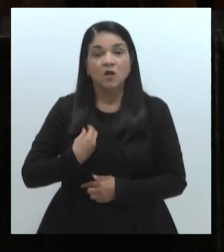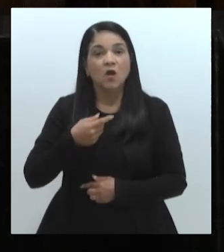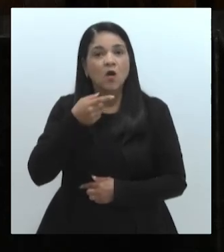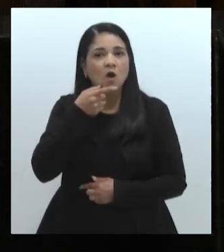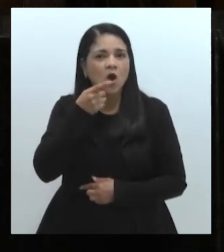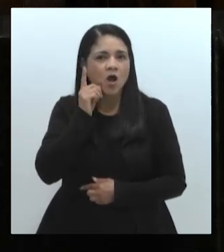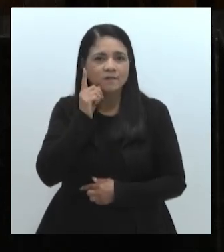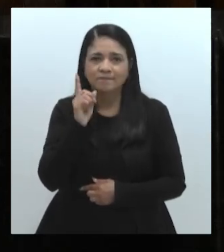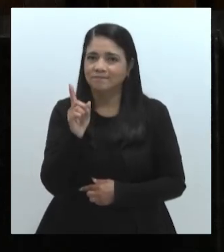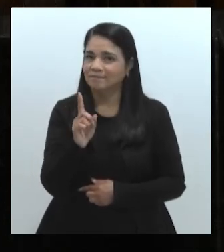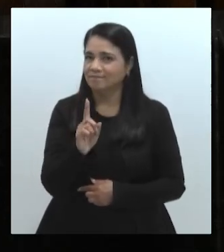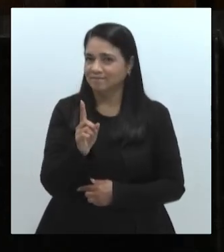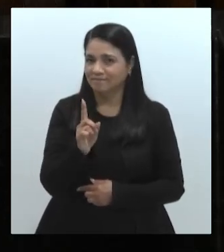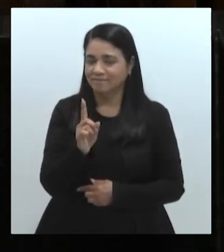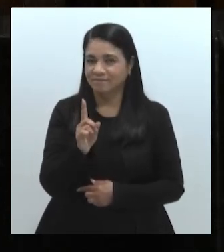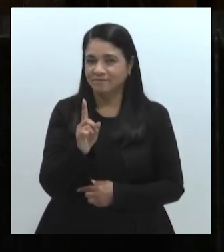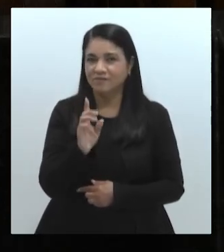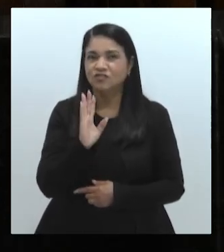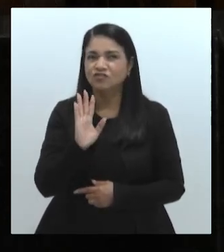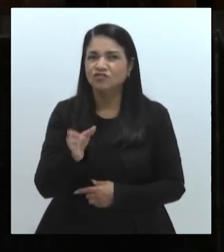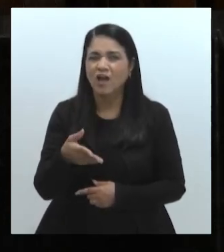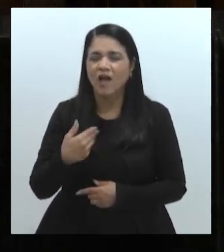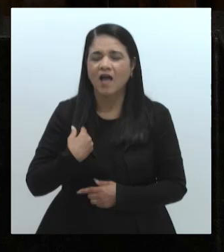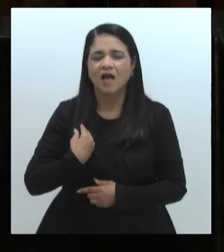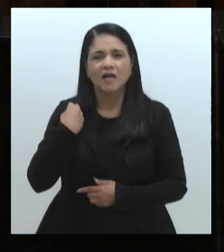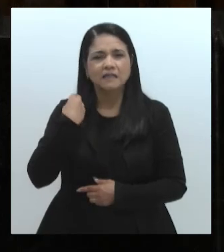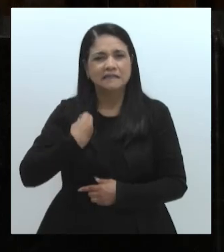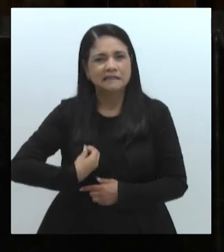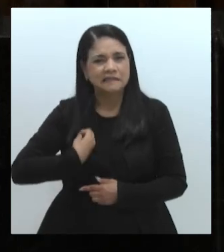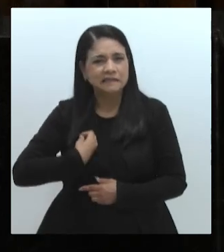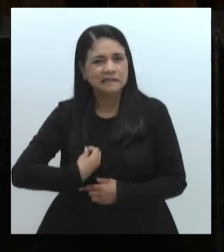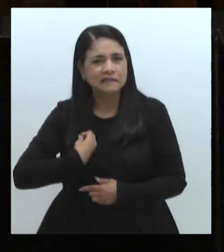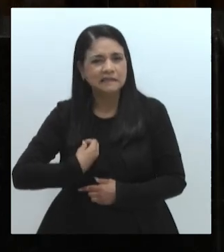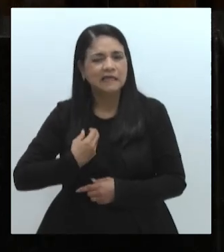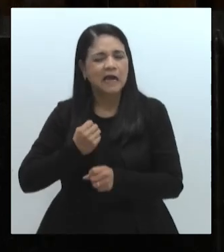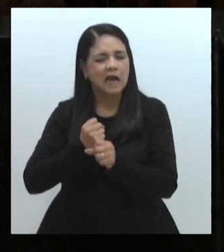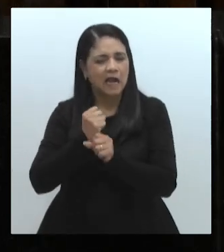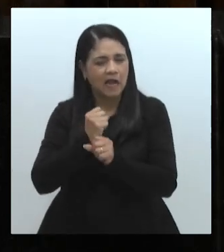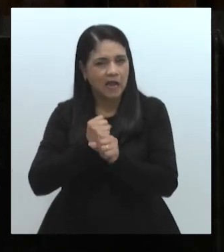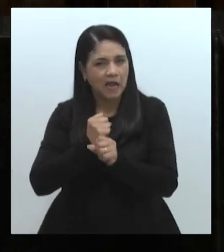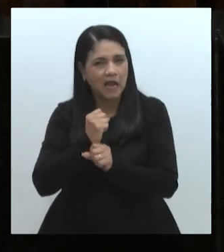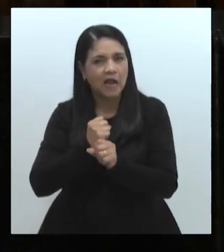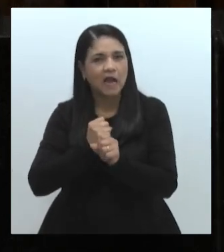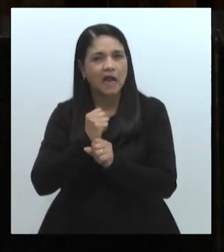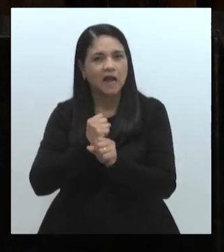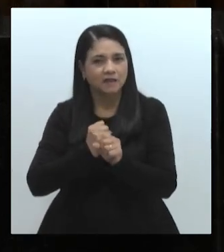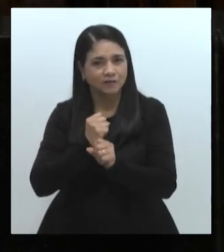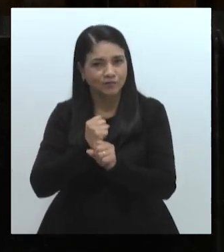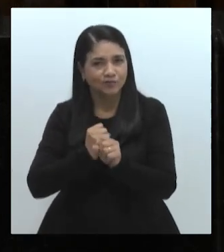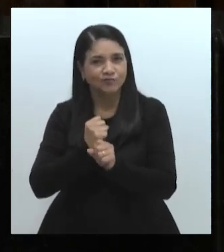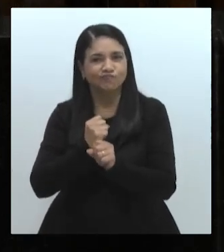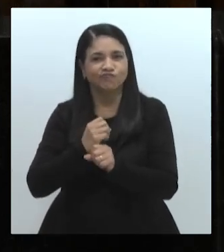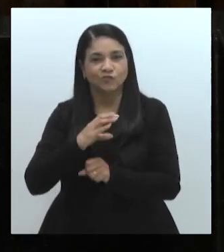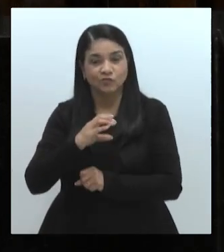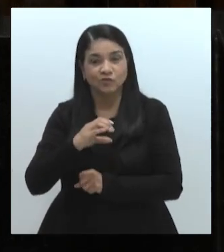ontem, não. Estamos vivendo isso há muitos e muitos